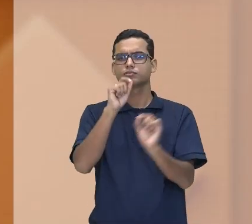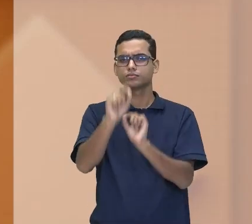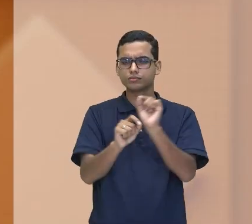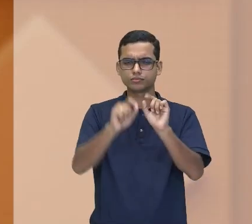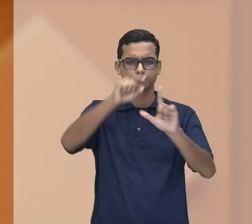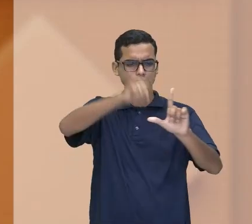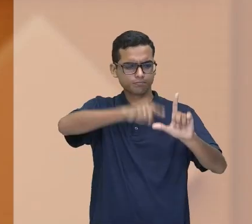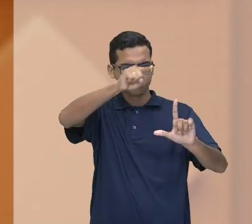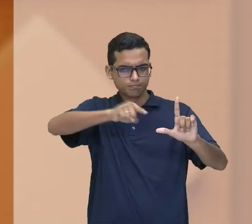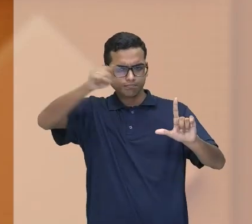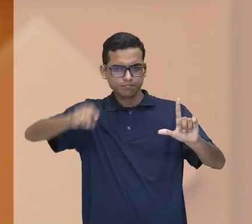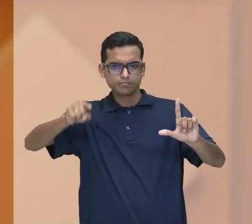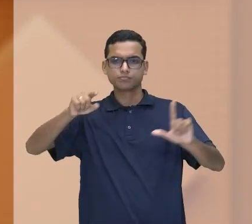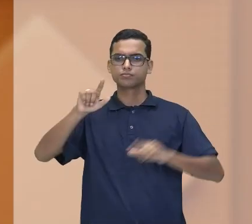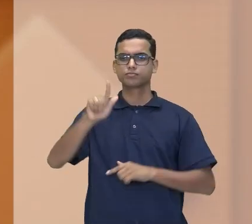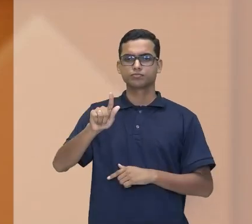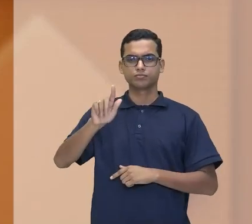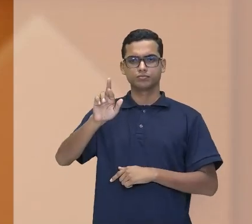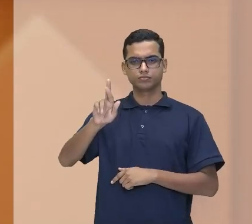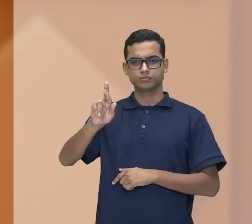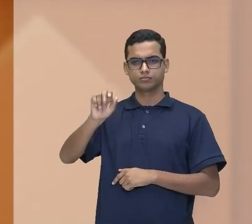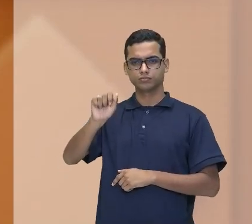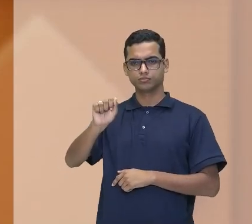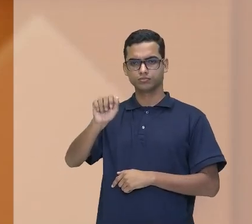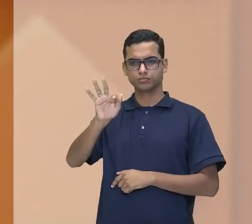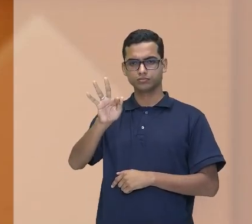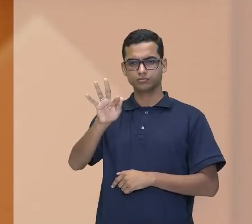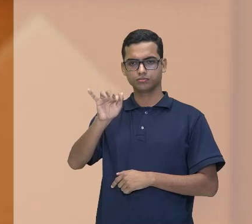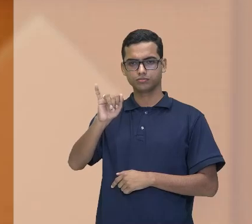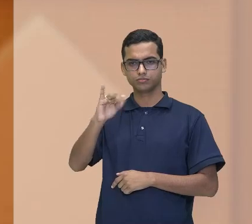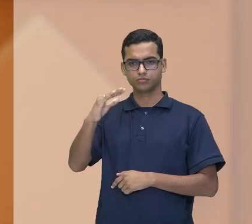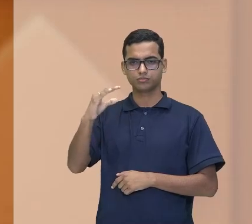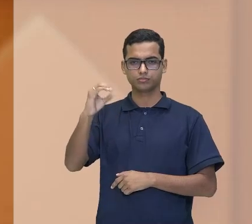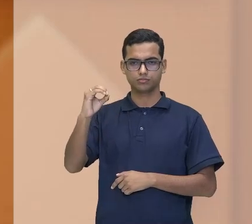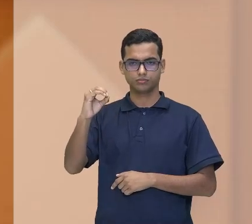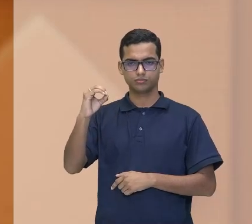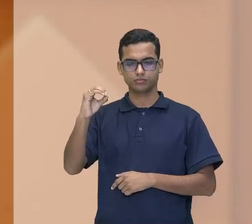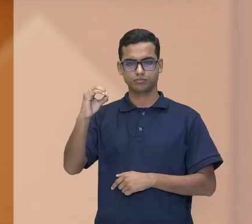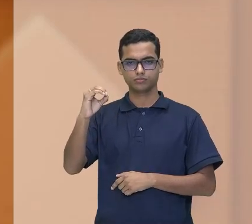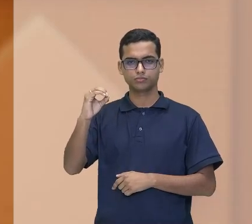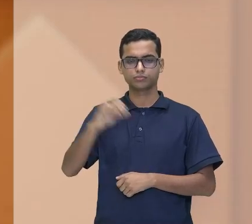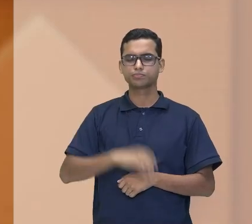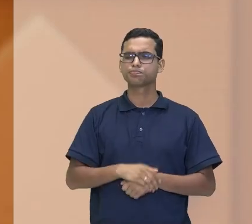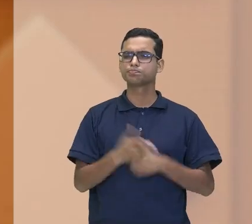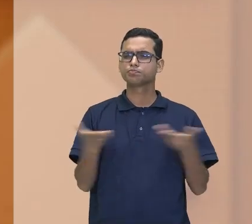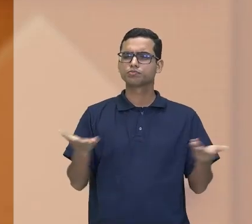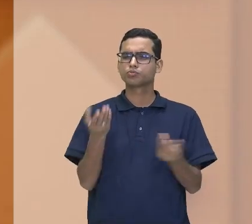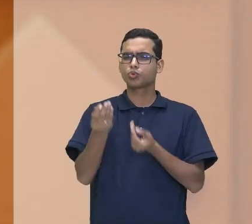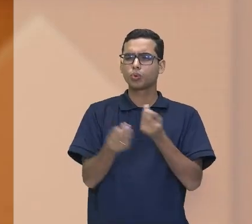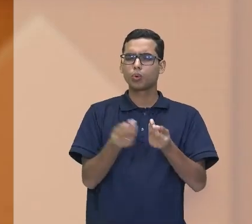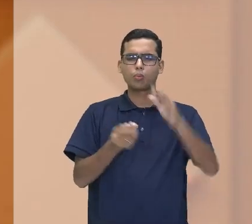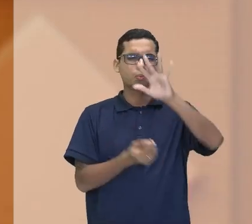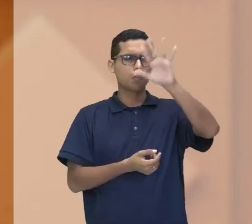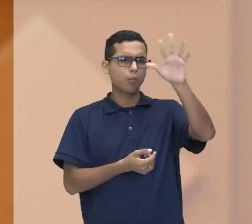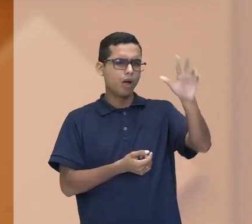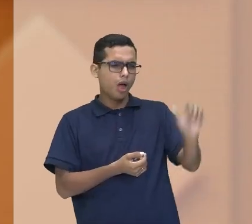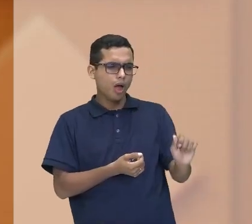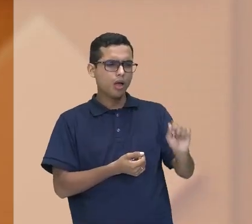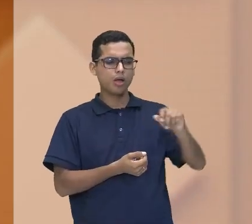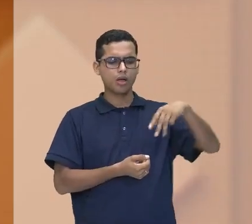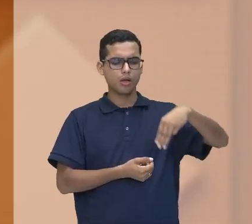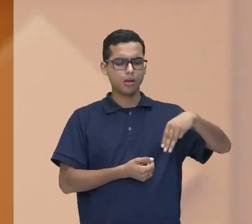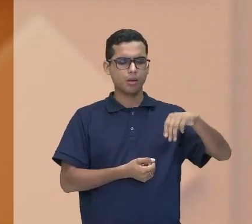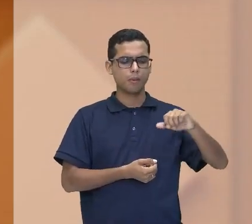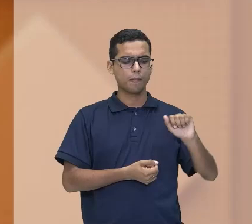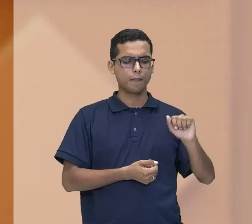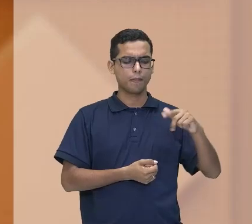gente precisa relembrar um pouco de como nós fazemos a interpretação de um mapa, onde nós temos ali um mapa com